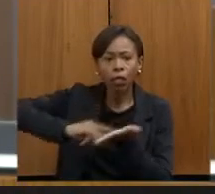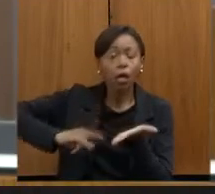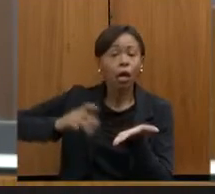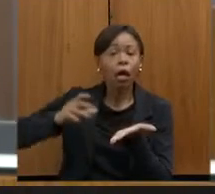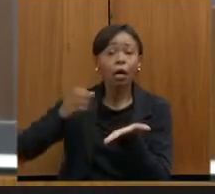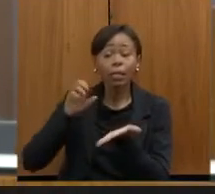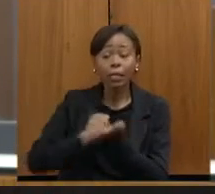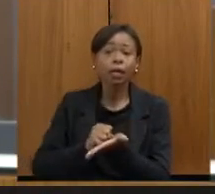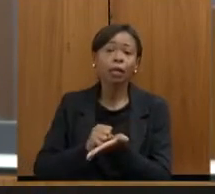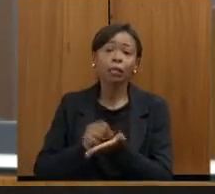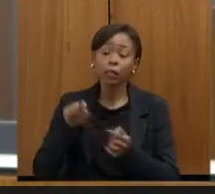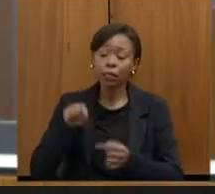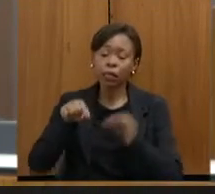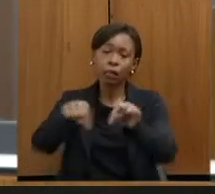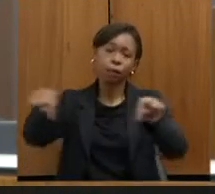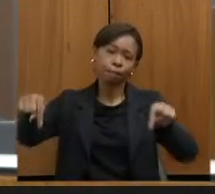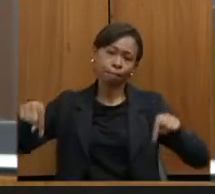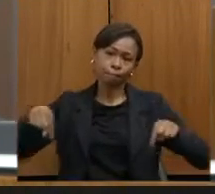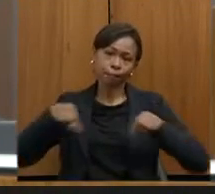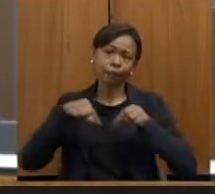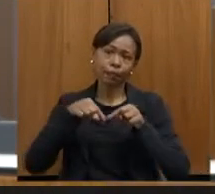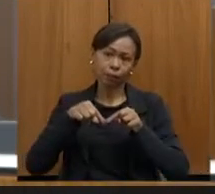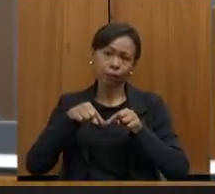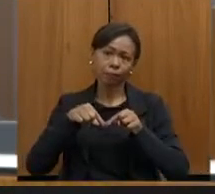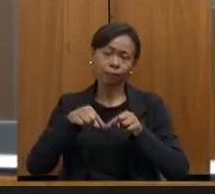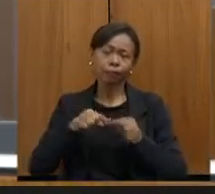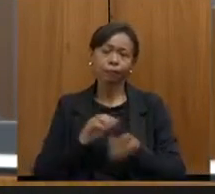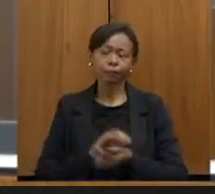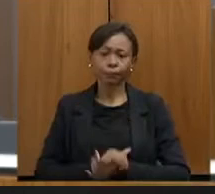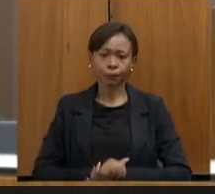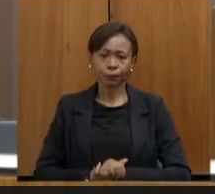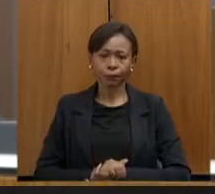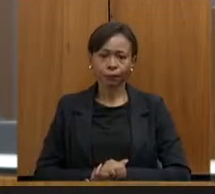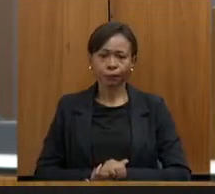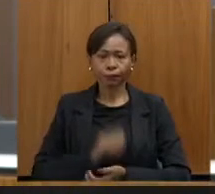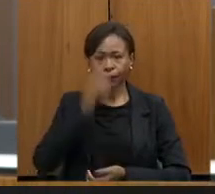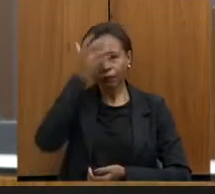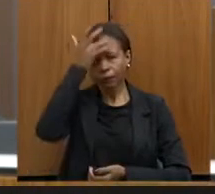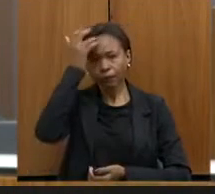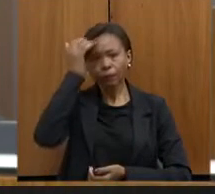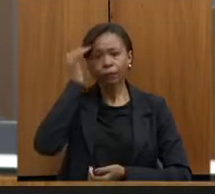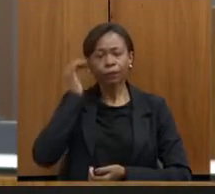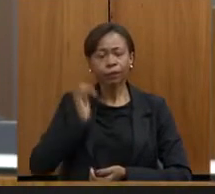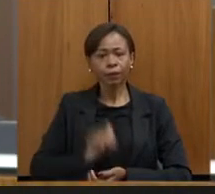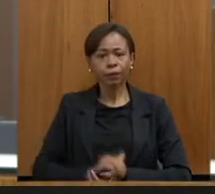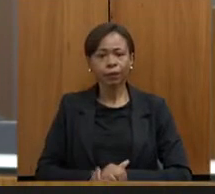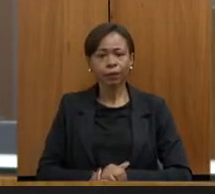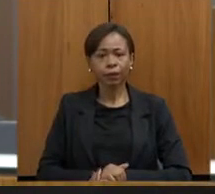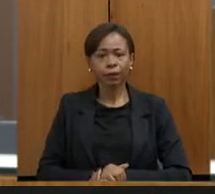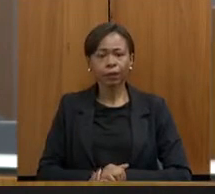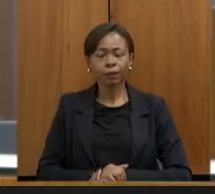territorial. Pode passar para mim, por favor? Bom,